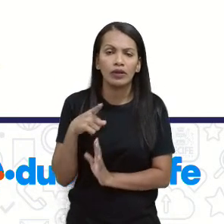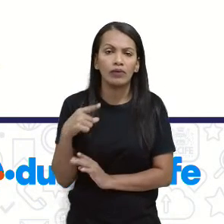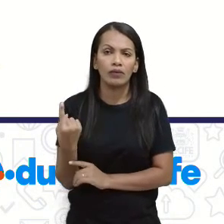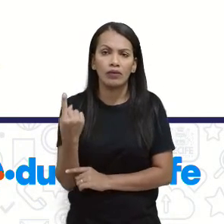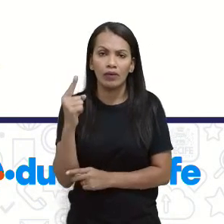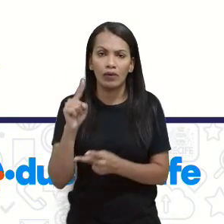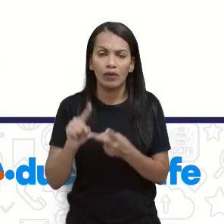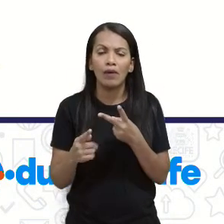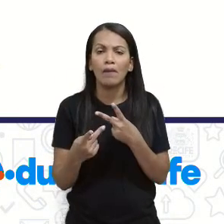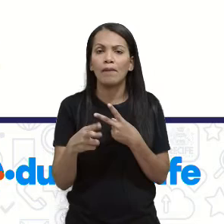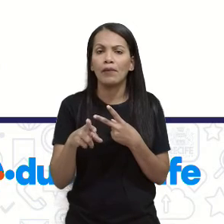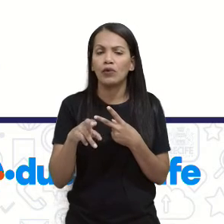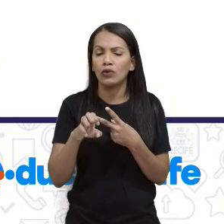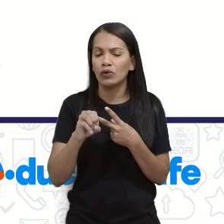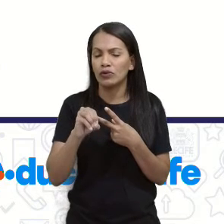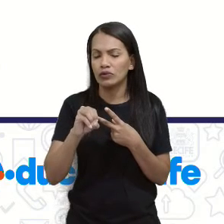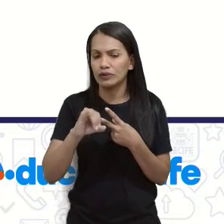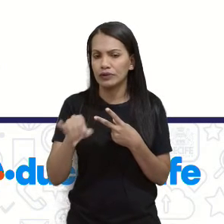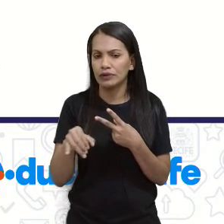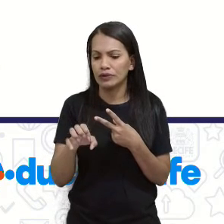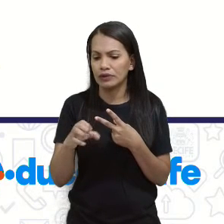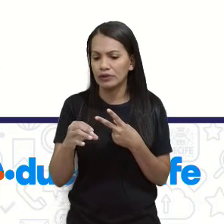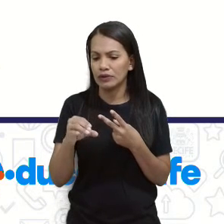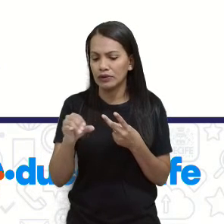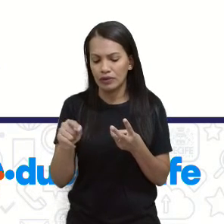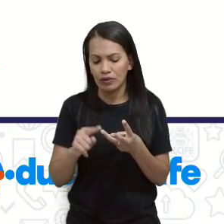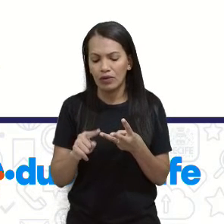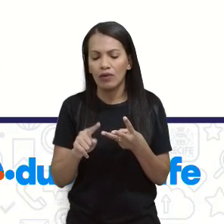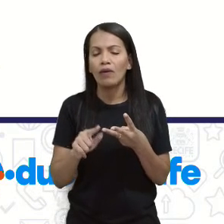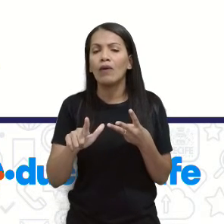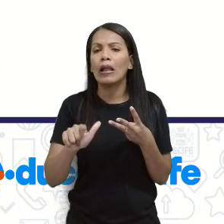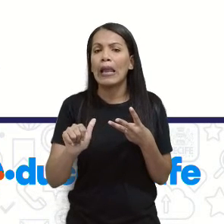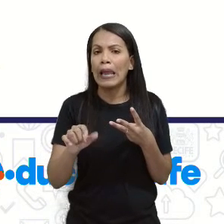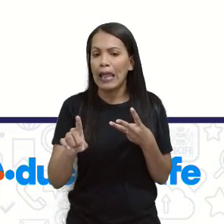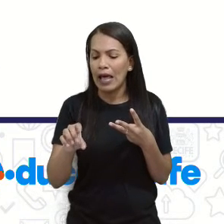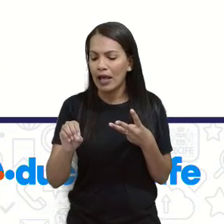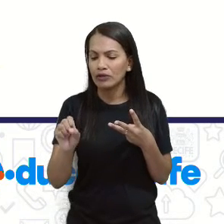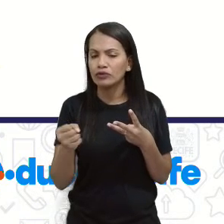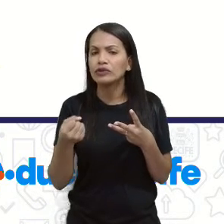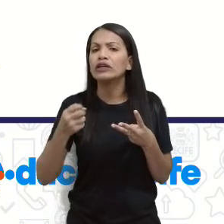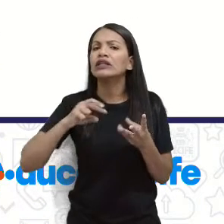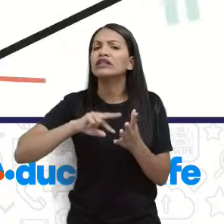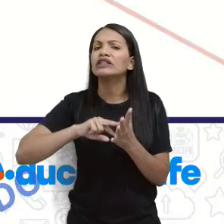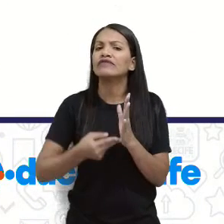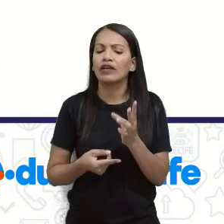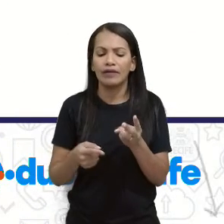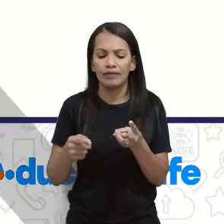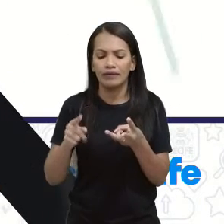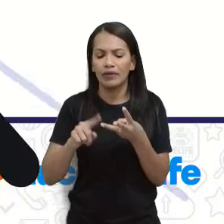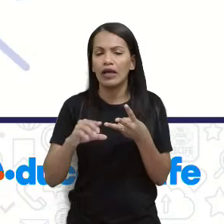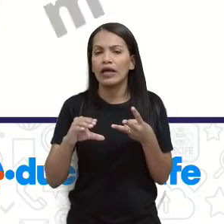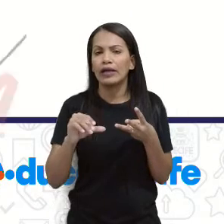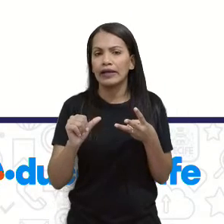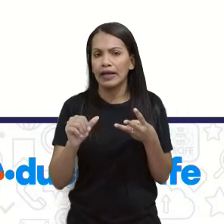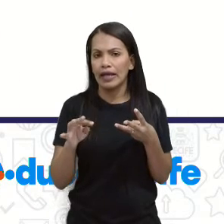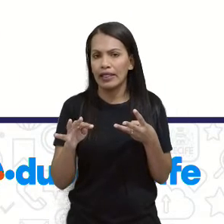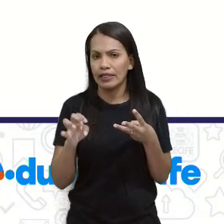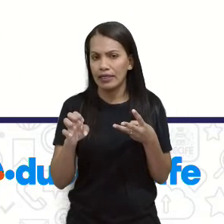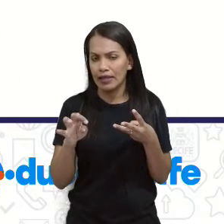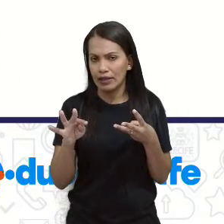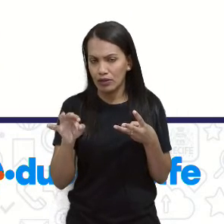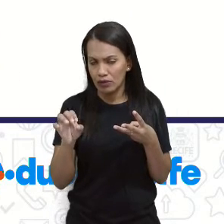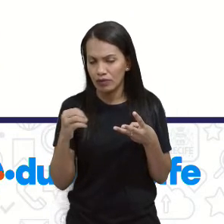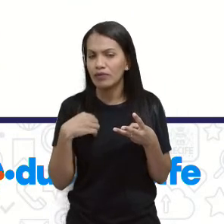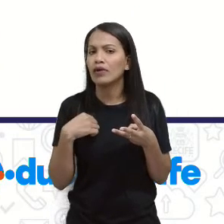eu tenho projeção, eu tenho aí os lados, que é chamado de cateto, tá bom? E eu vou precisar de cada um deles para montar as fórmulas